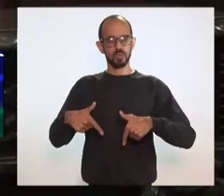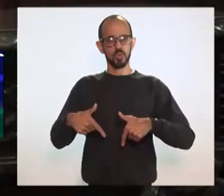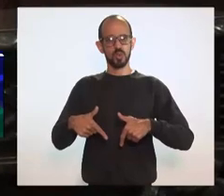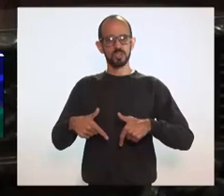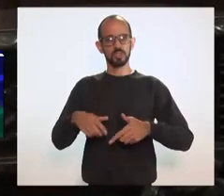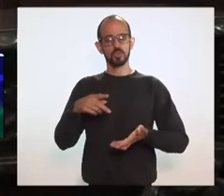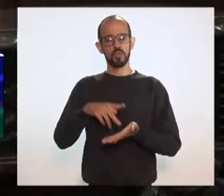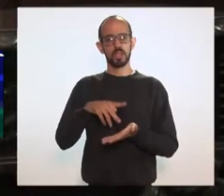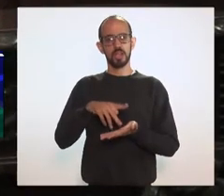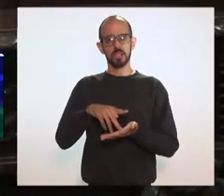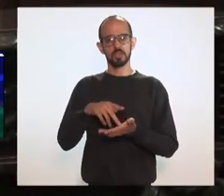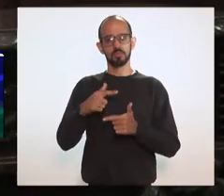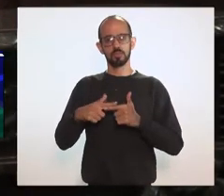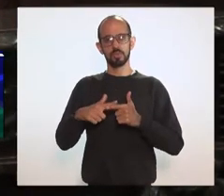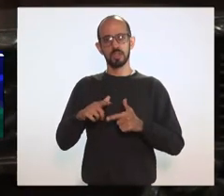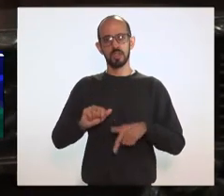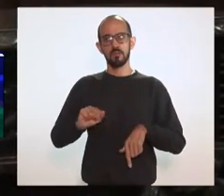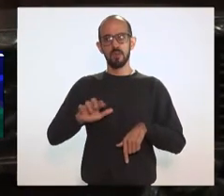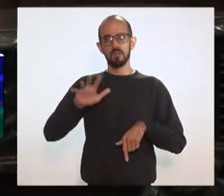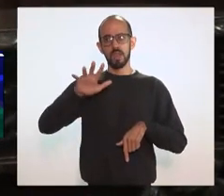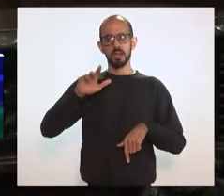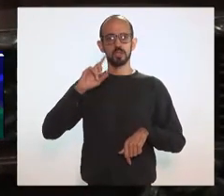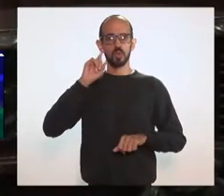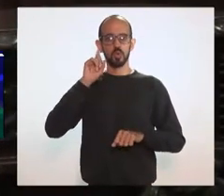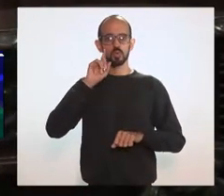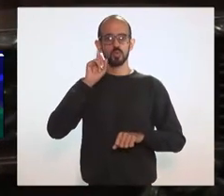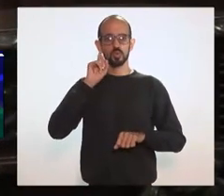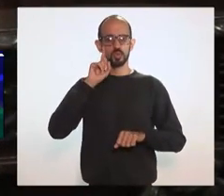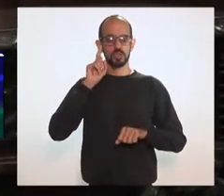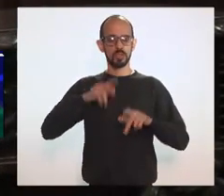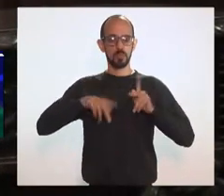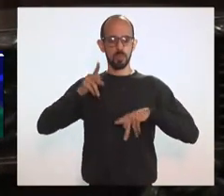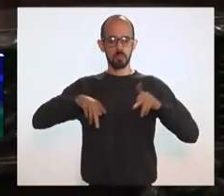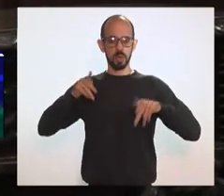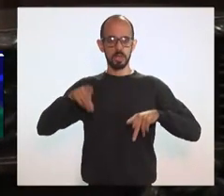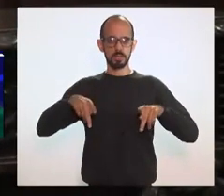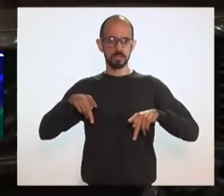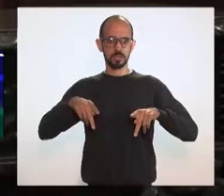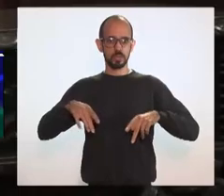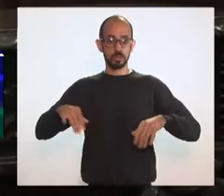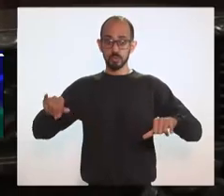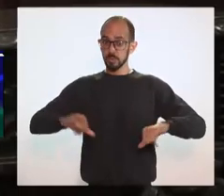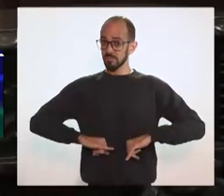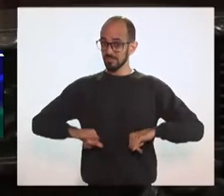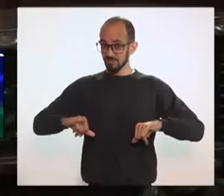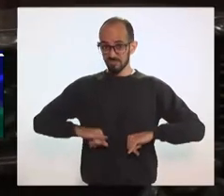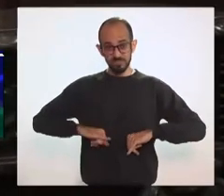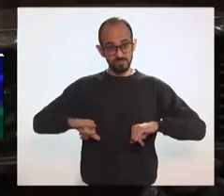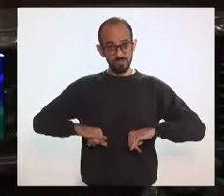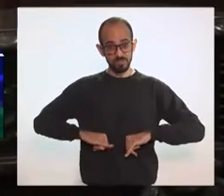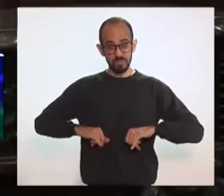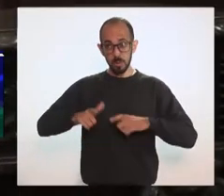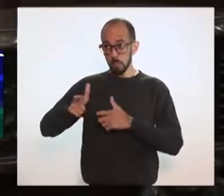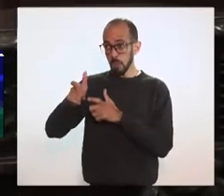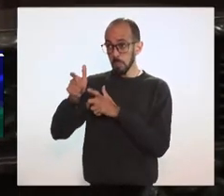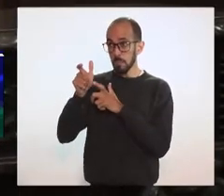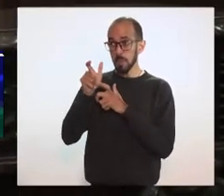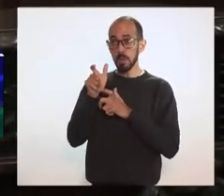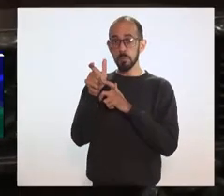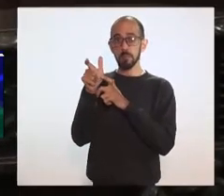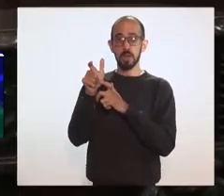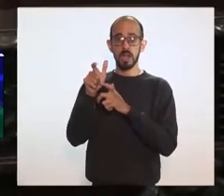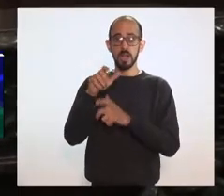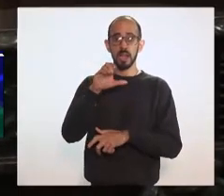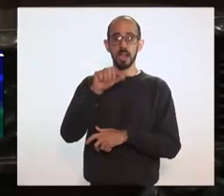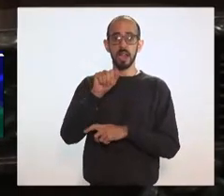porque na favela, todos os dias, a população favelada está convivendo com tiros, com caveirão,